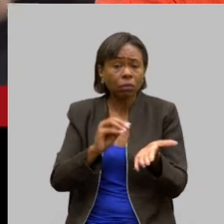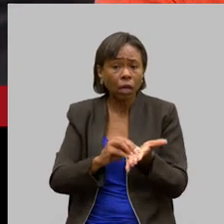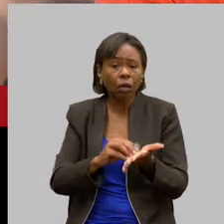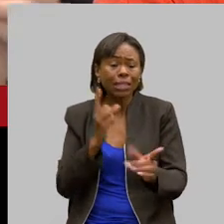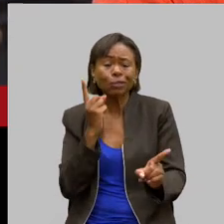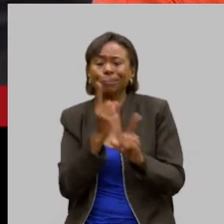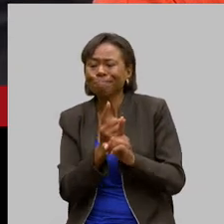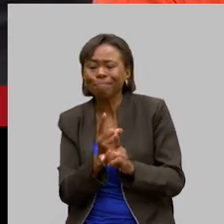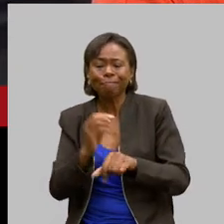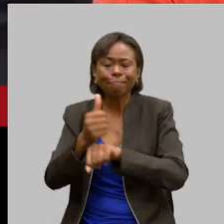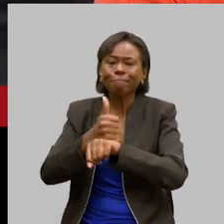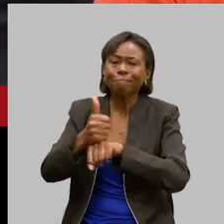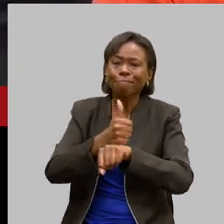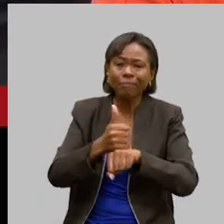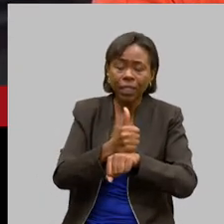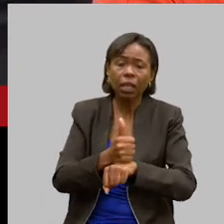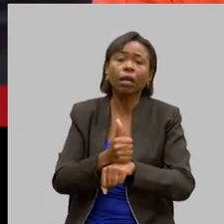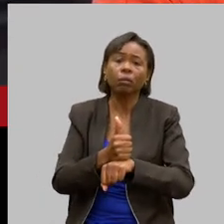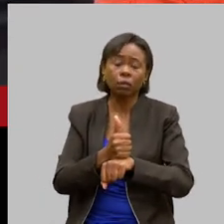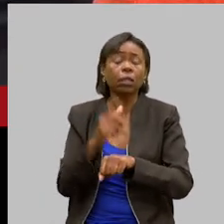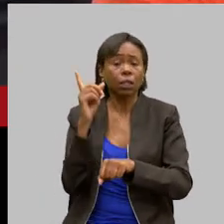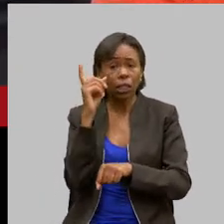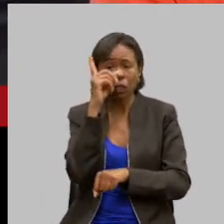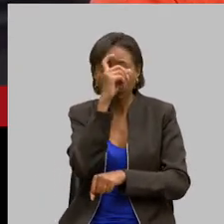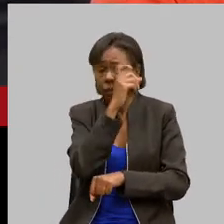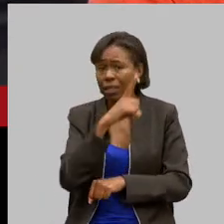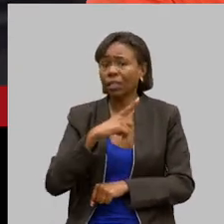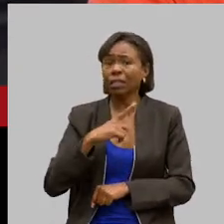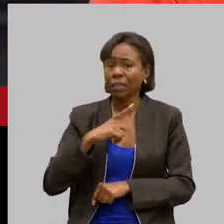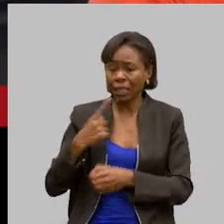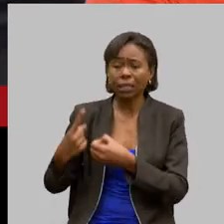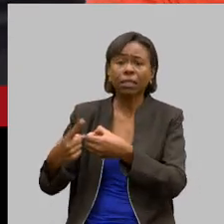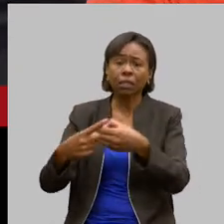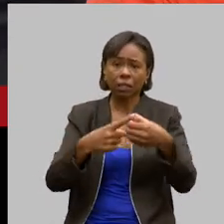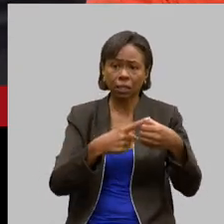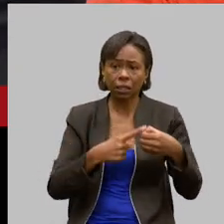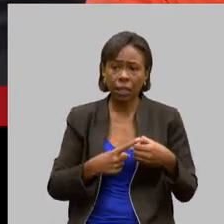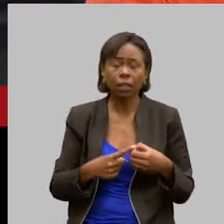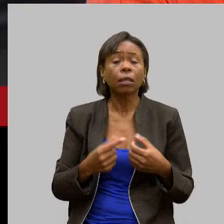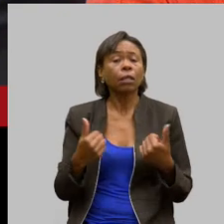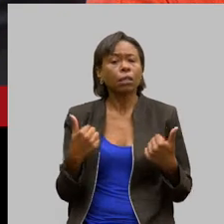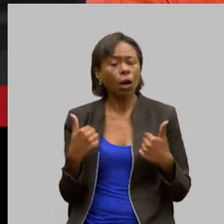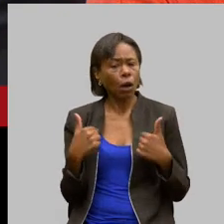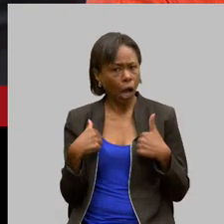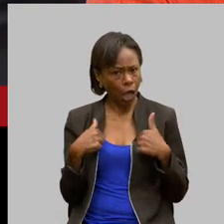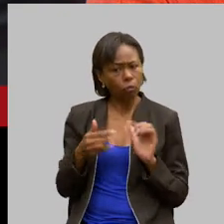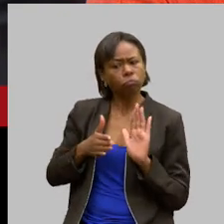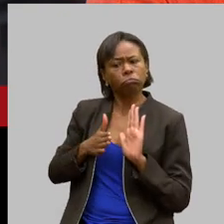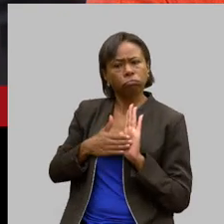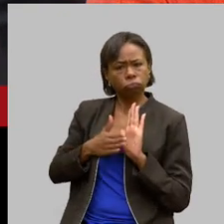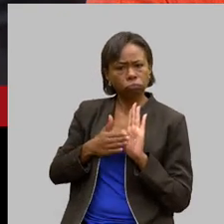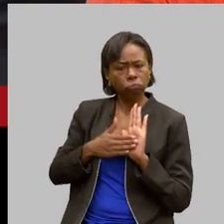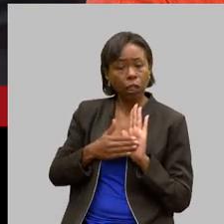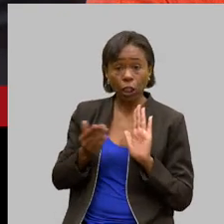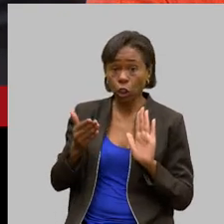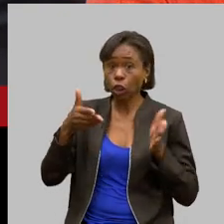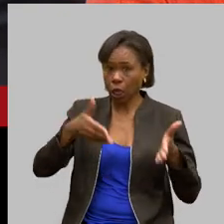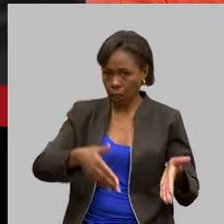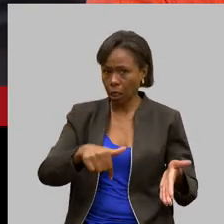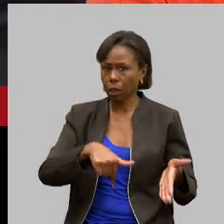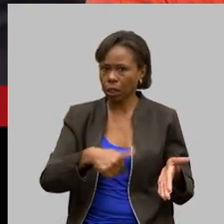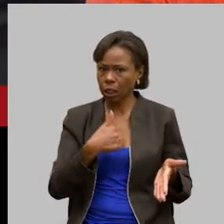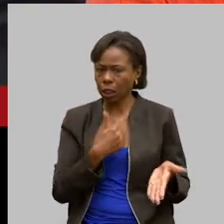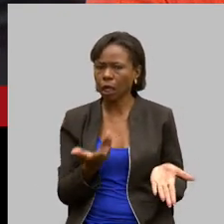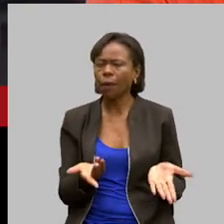isso dia a dia com as pessoas n nas suas respectivas cidades e eu fiz a seguinte proposta cheguei aqui com essa demanda